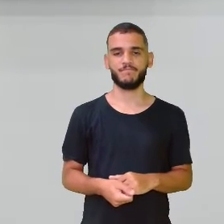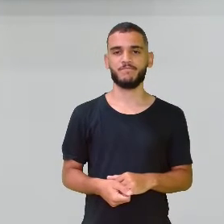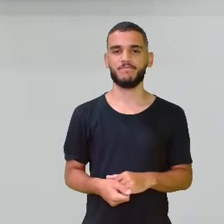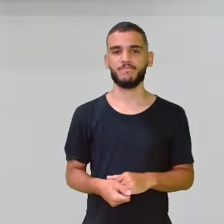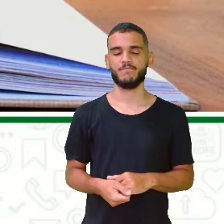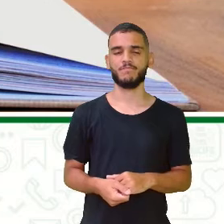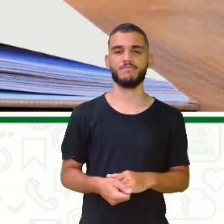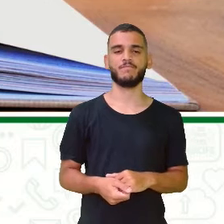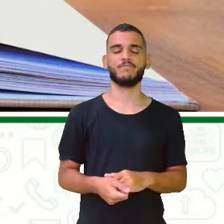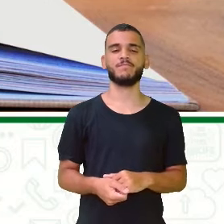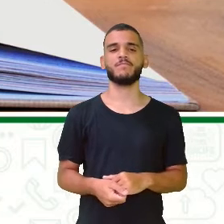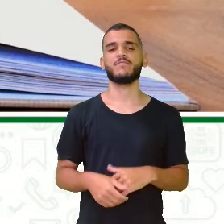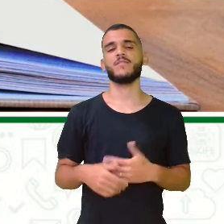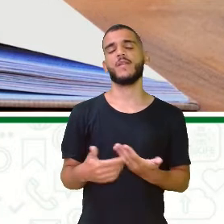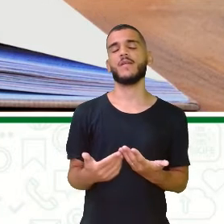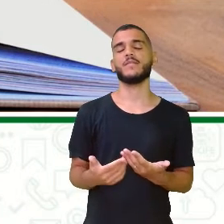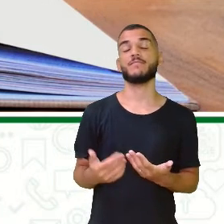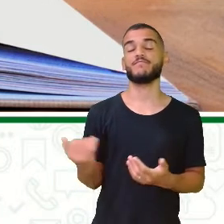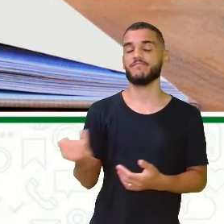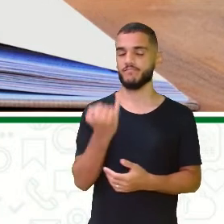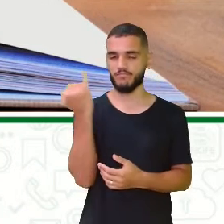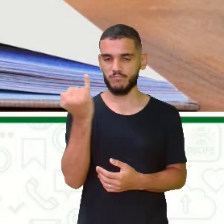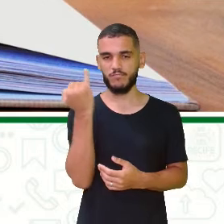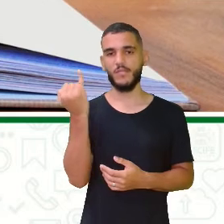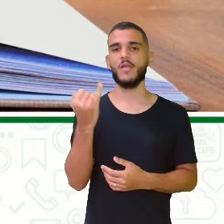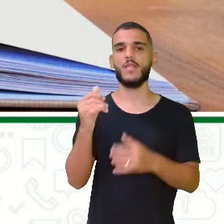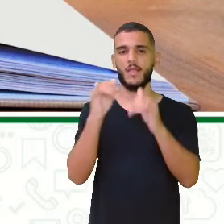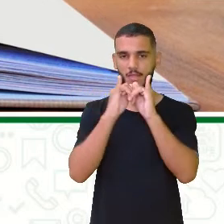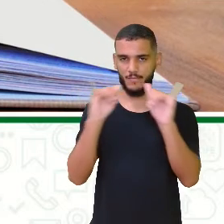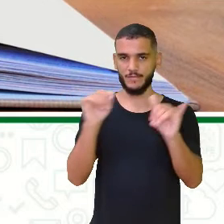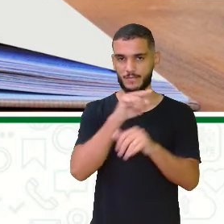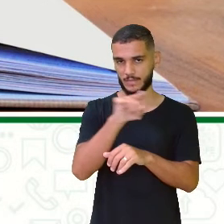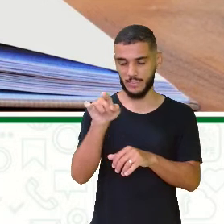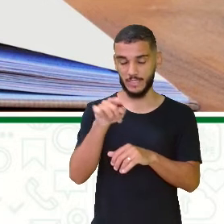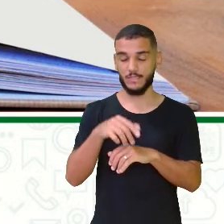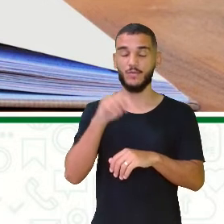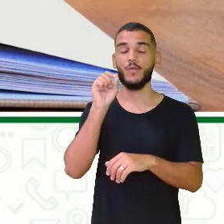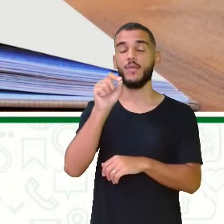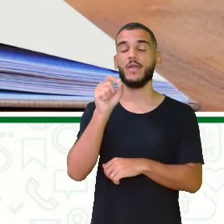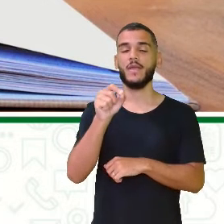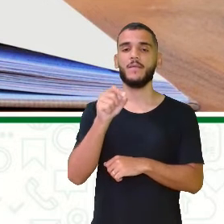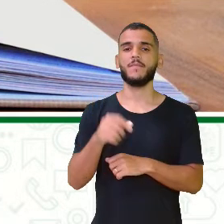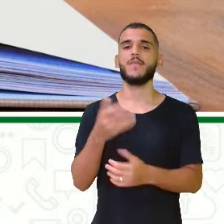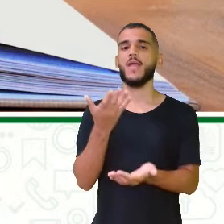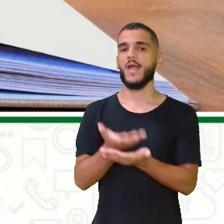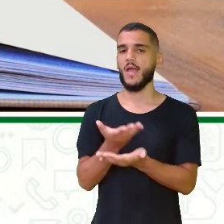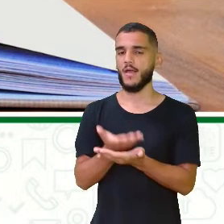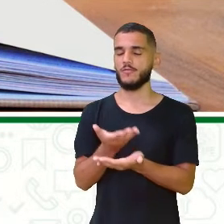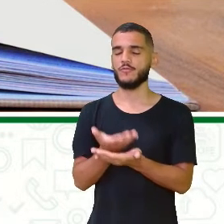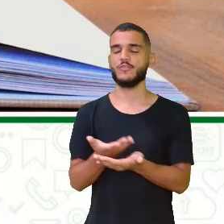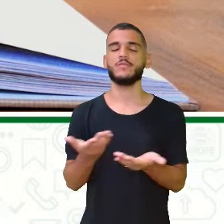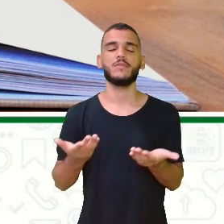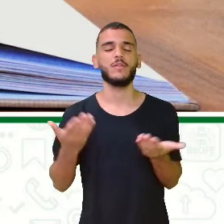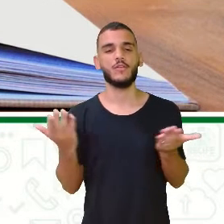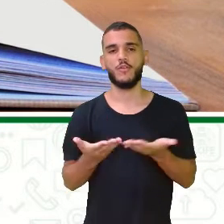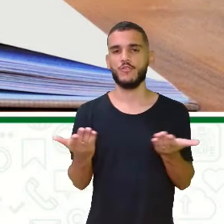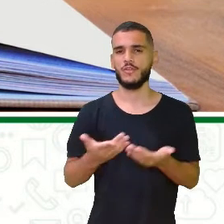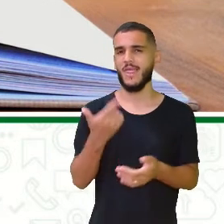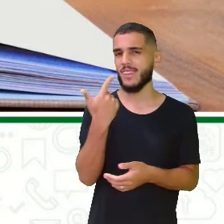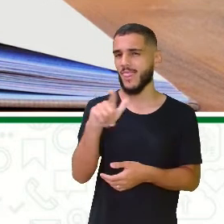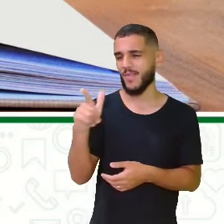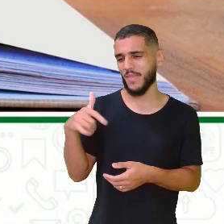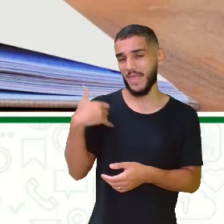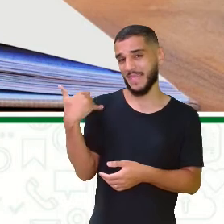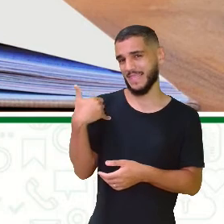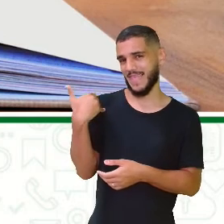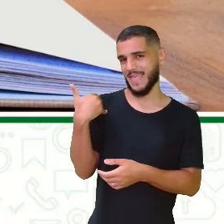Vamos lá. Outra mensagem importante que eu quero dizer para vocês na aula de hoje de português é que não tem idade